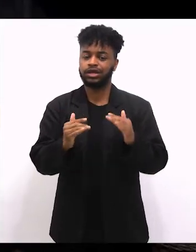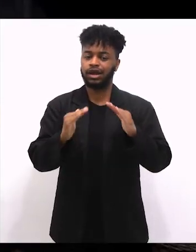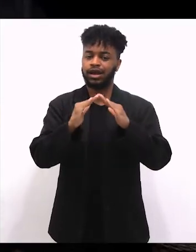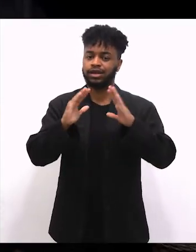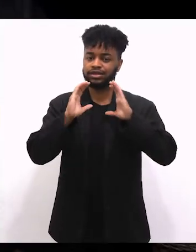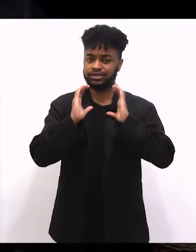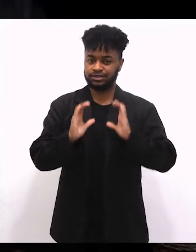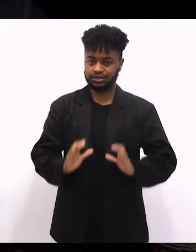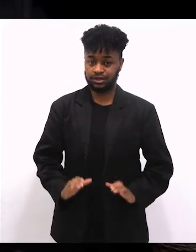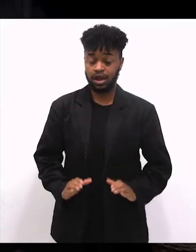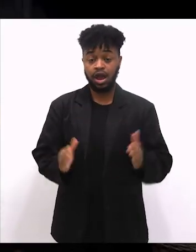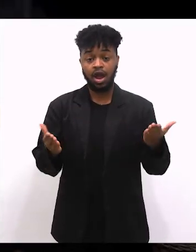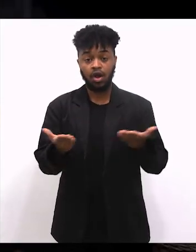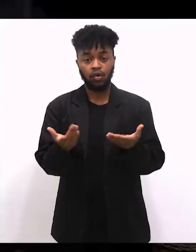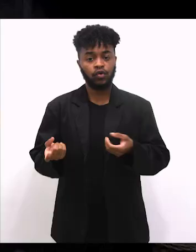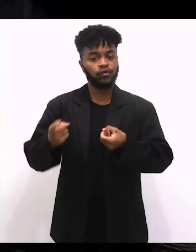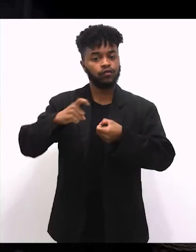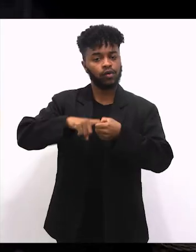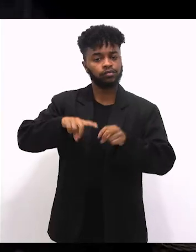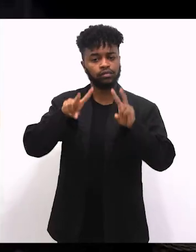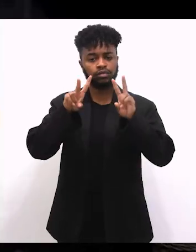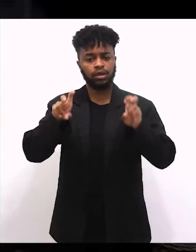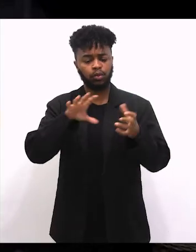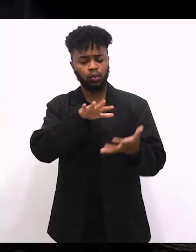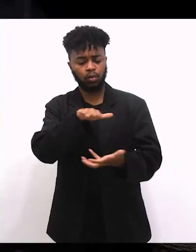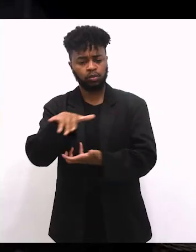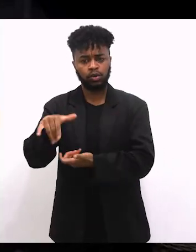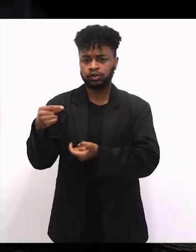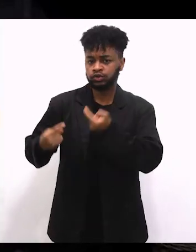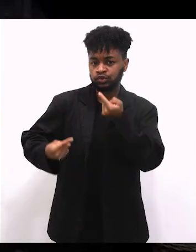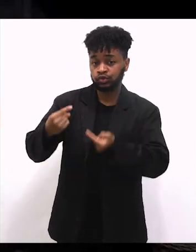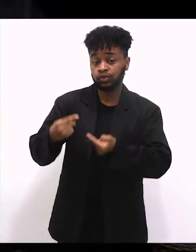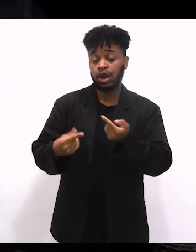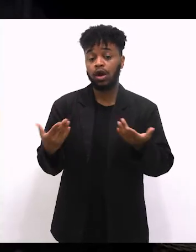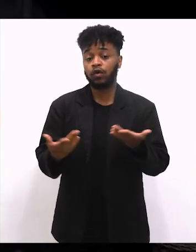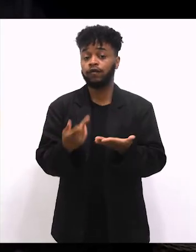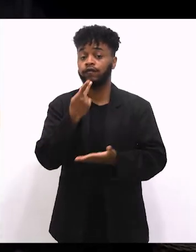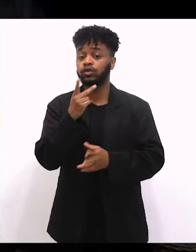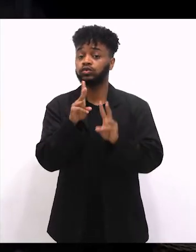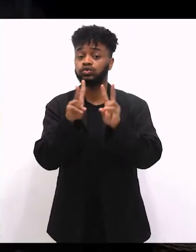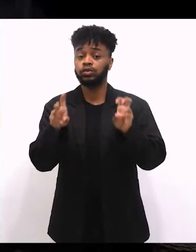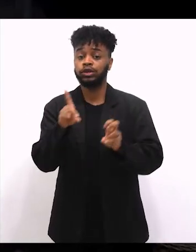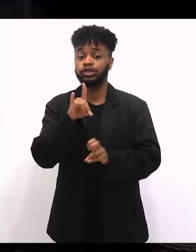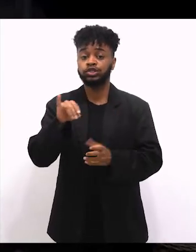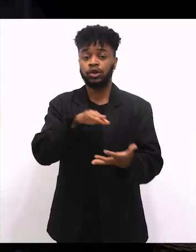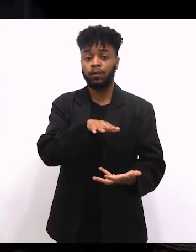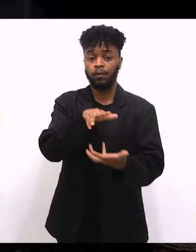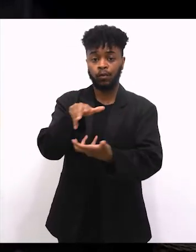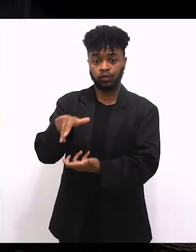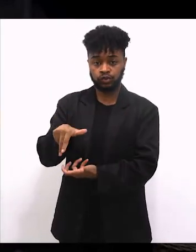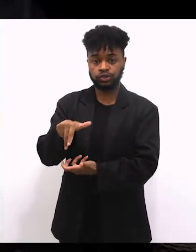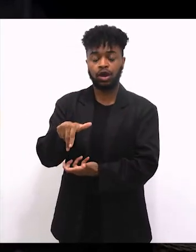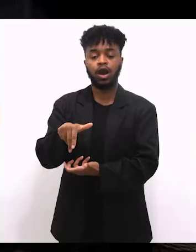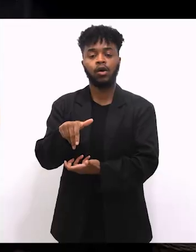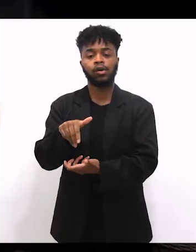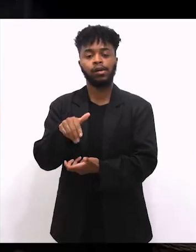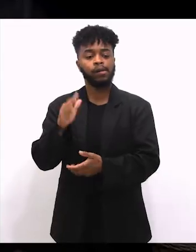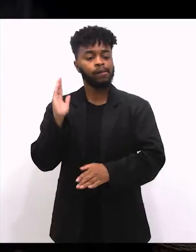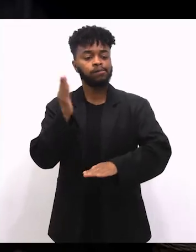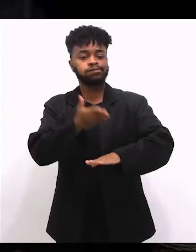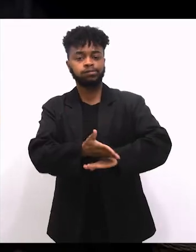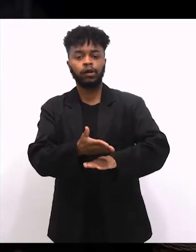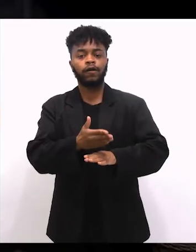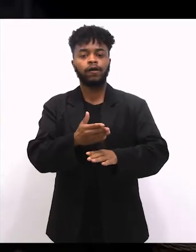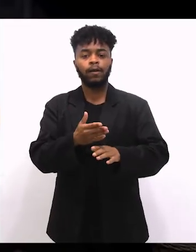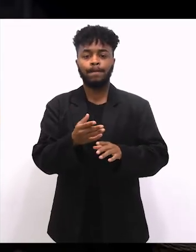Casa da Cidadania, volta com mais um tema internacional e agora debatendo o Dia Mundial de Combate